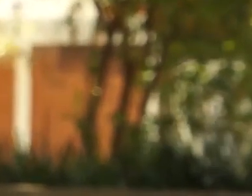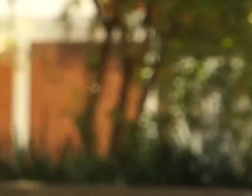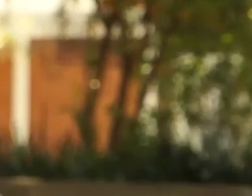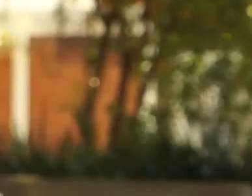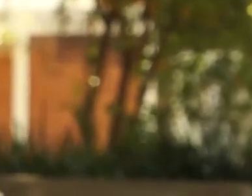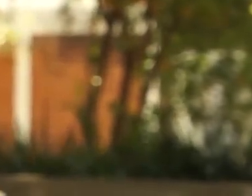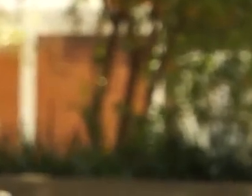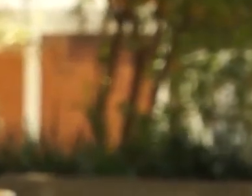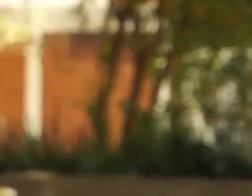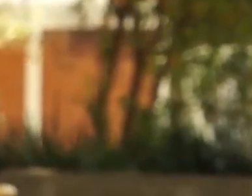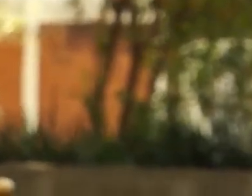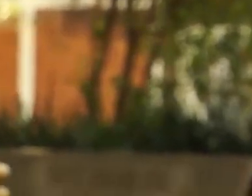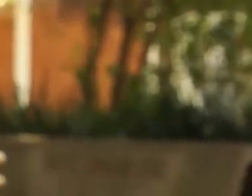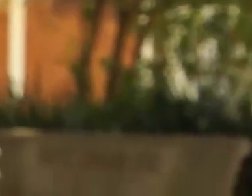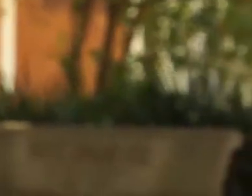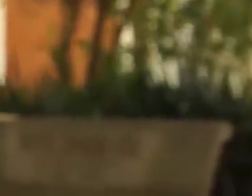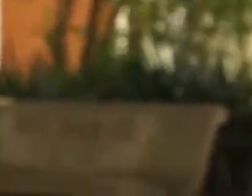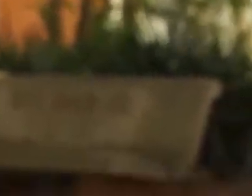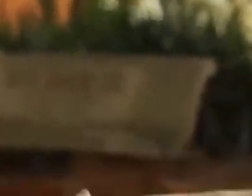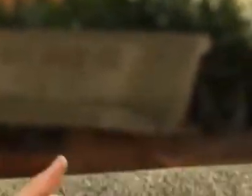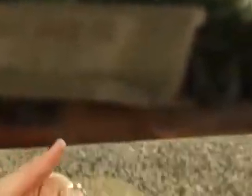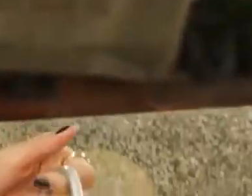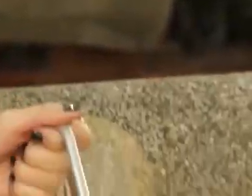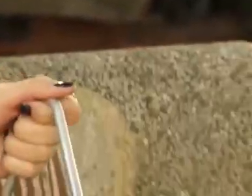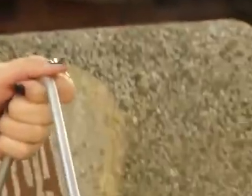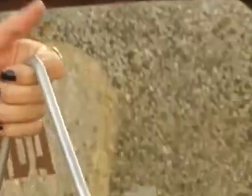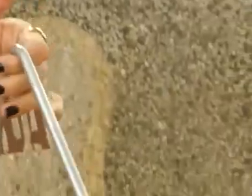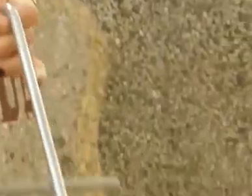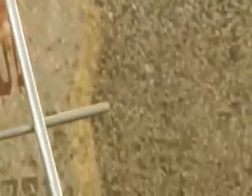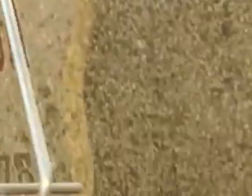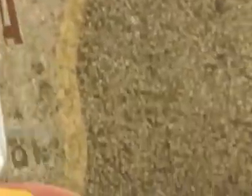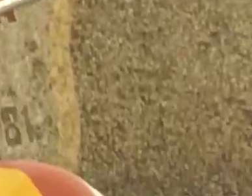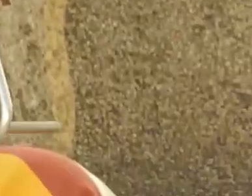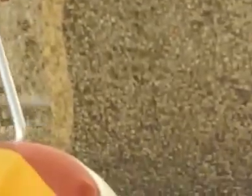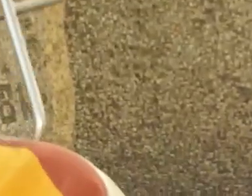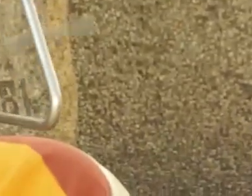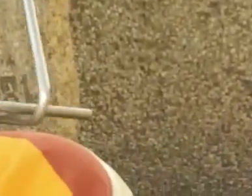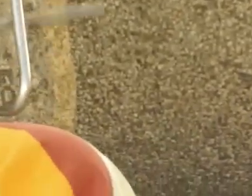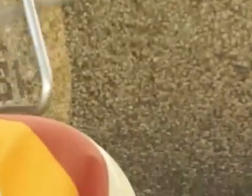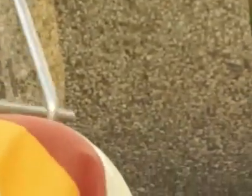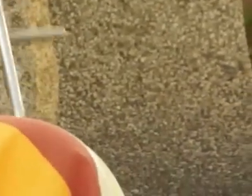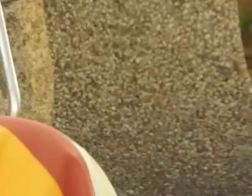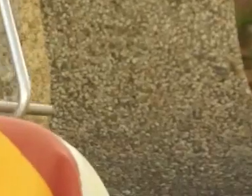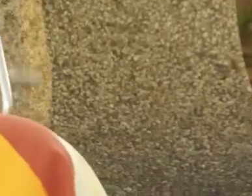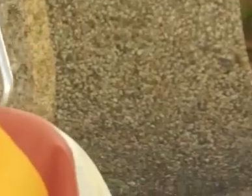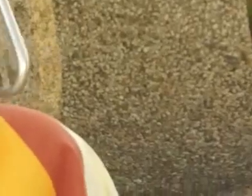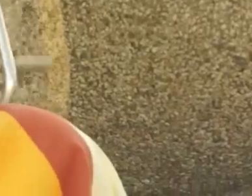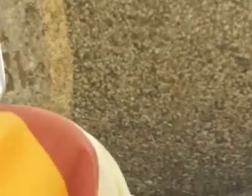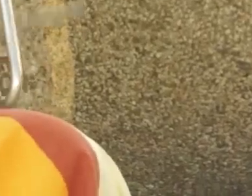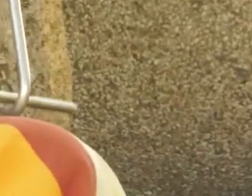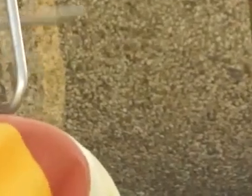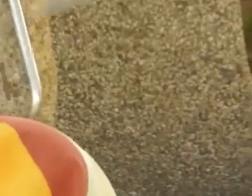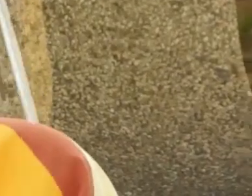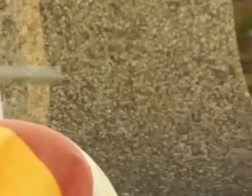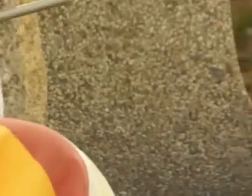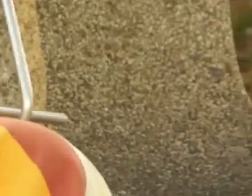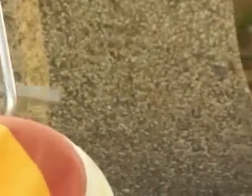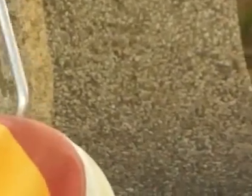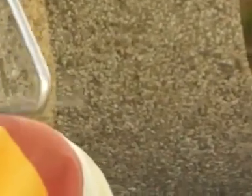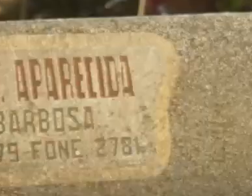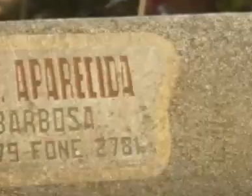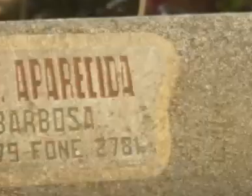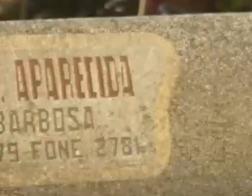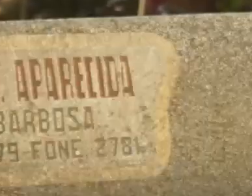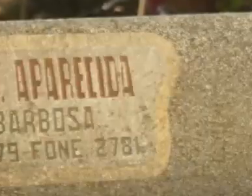mais sapato baixo, vestido bem sentado, não quer mais vestir timão. Ela só quer, só pensa em